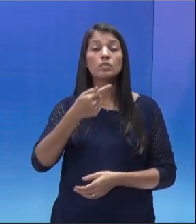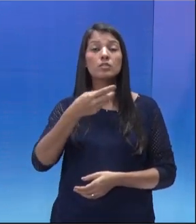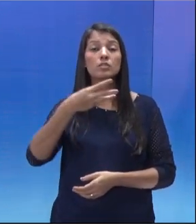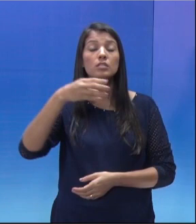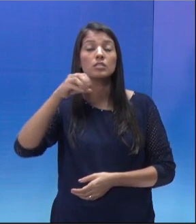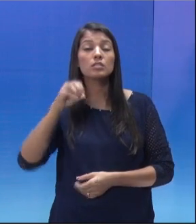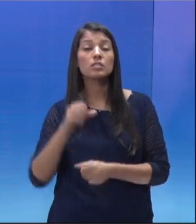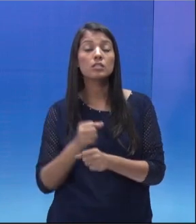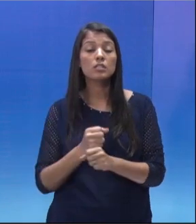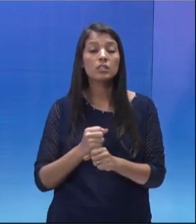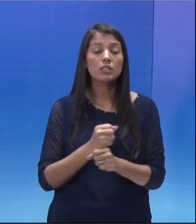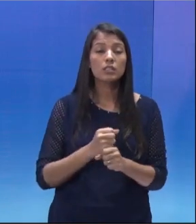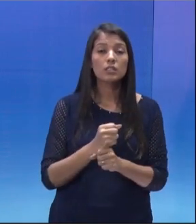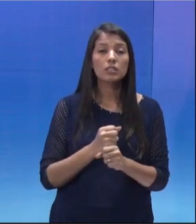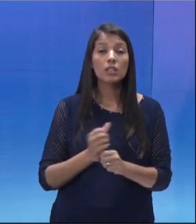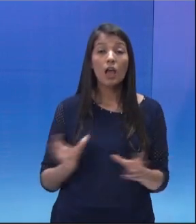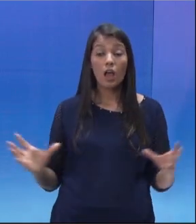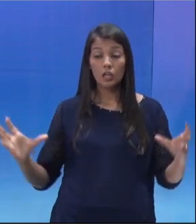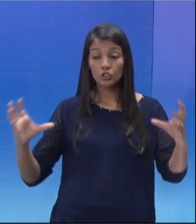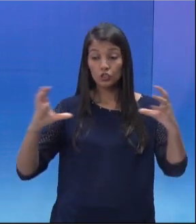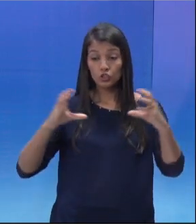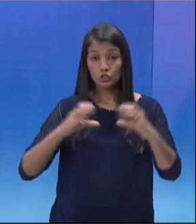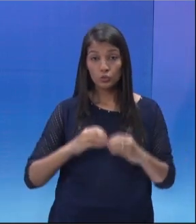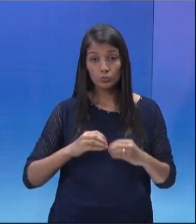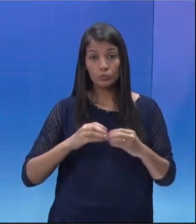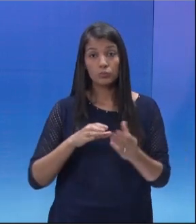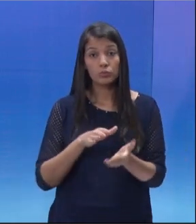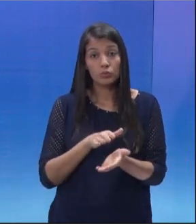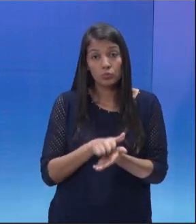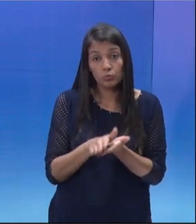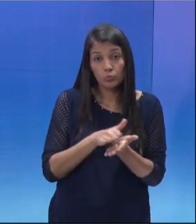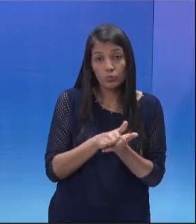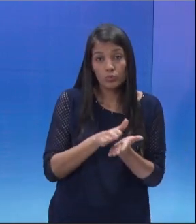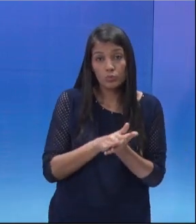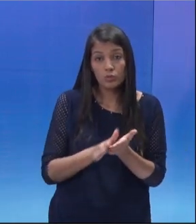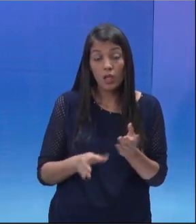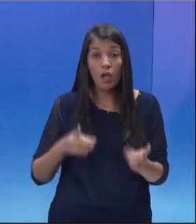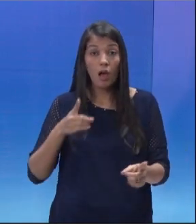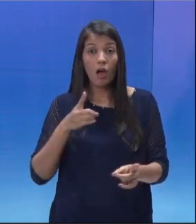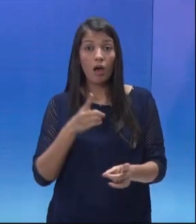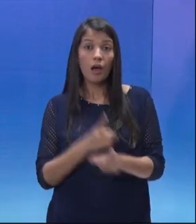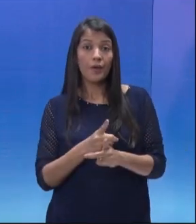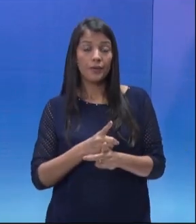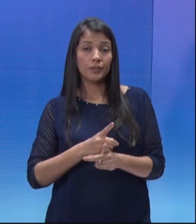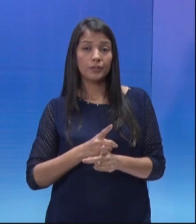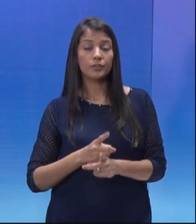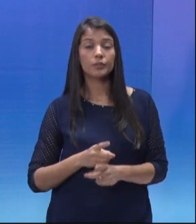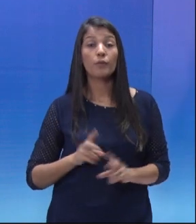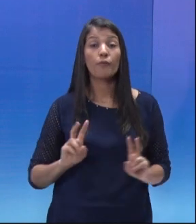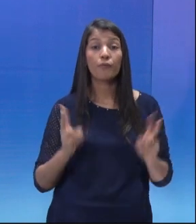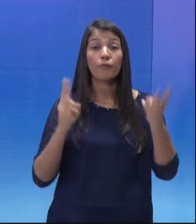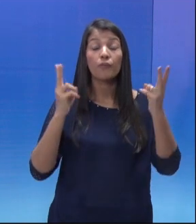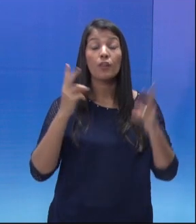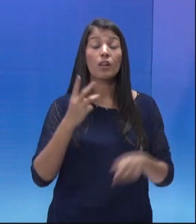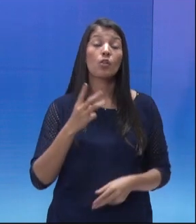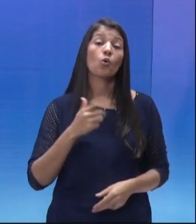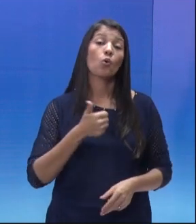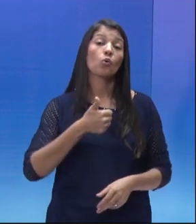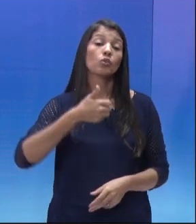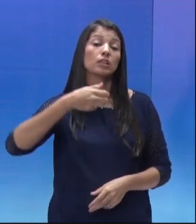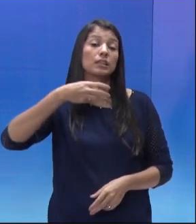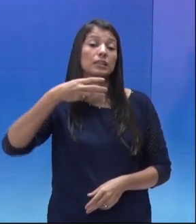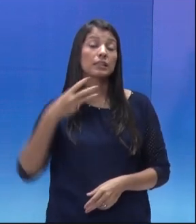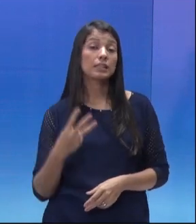5.730 anos, essa emissão se reduz pela metade e nós chegamos no valor de 13.500